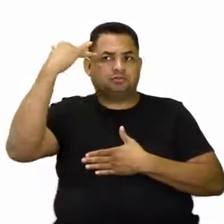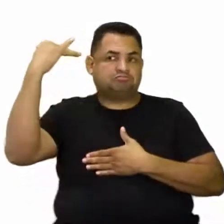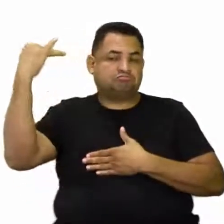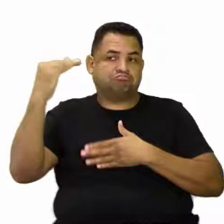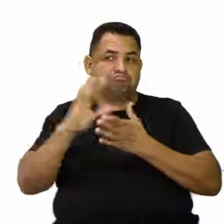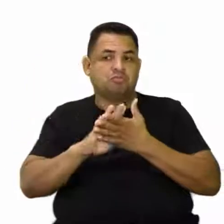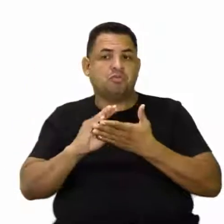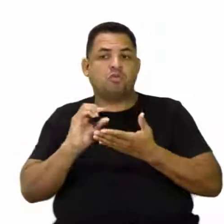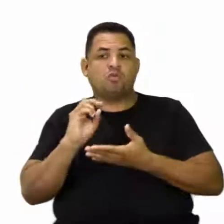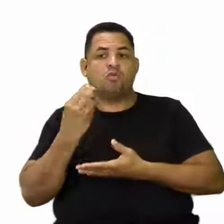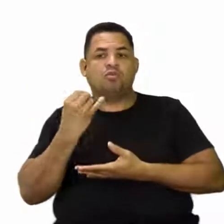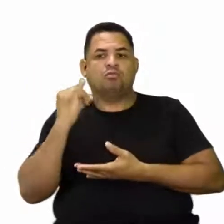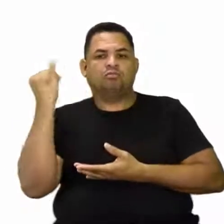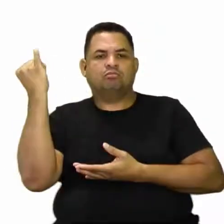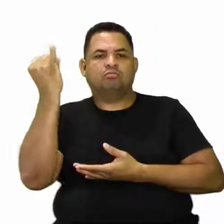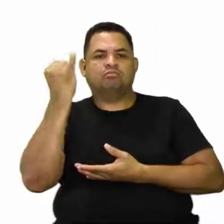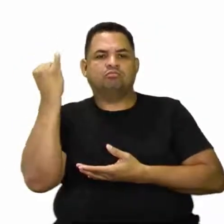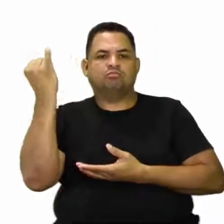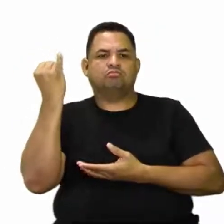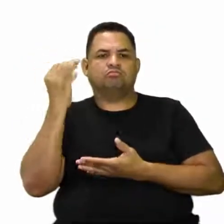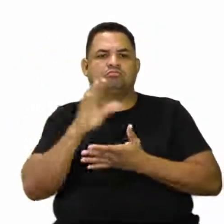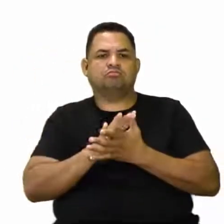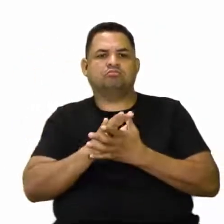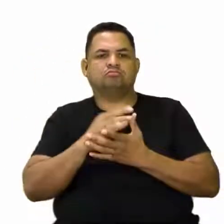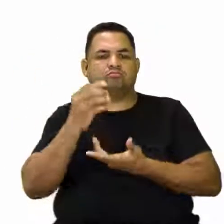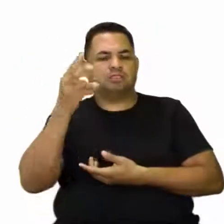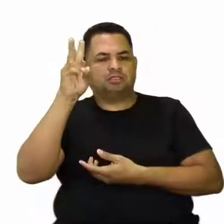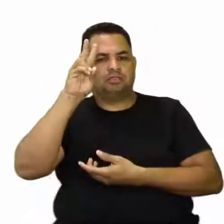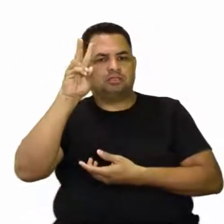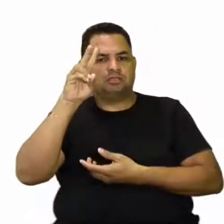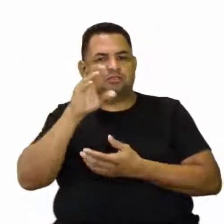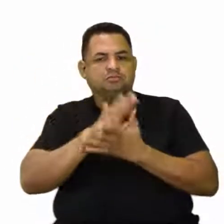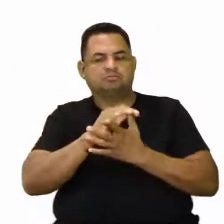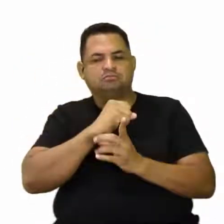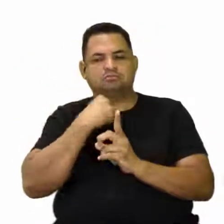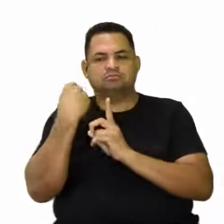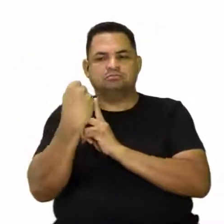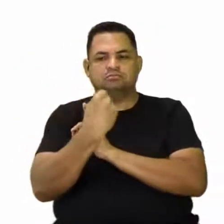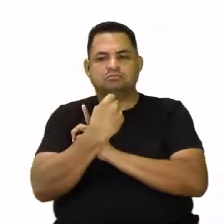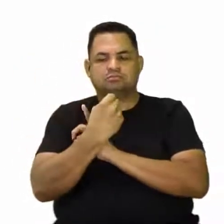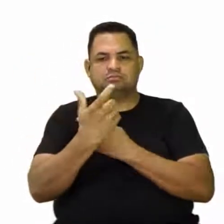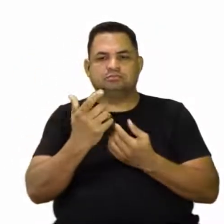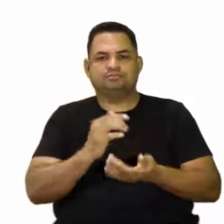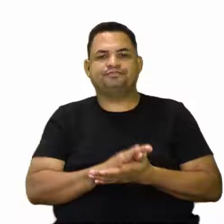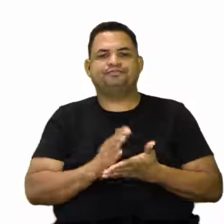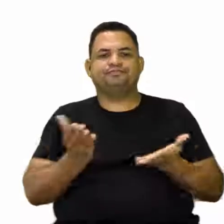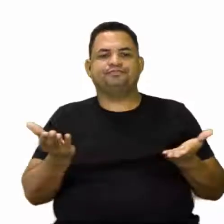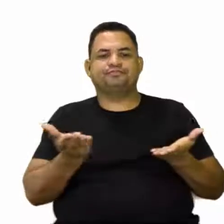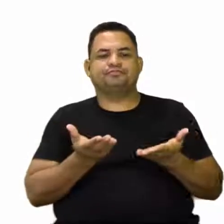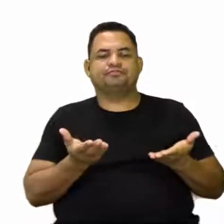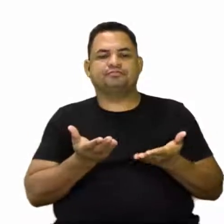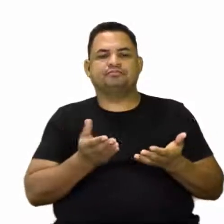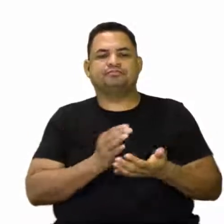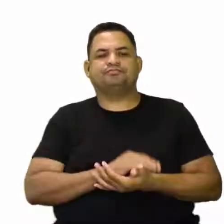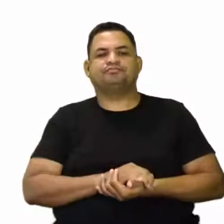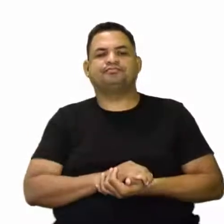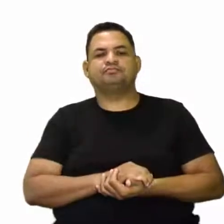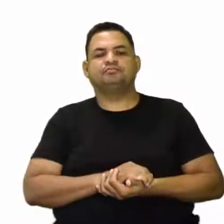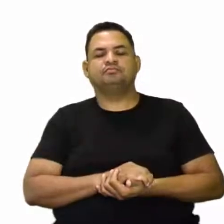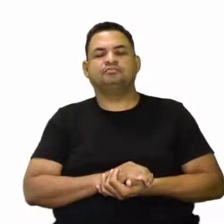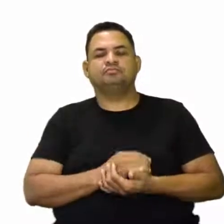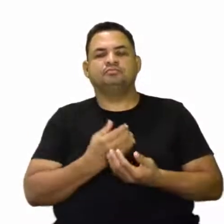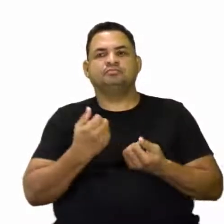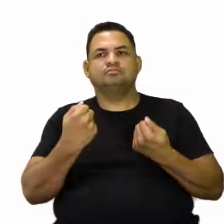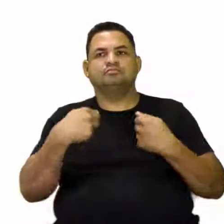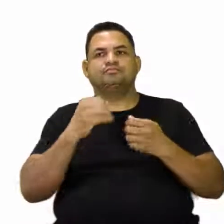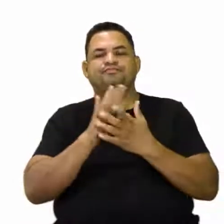ou importantes, tanto para a história quanto para a sociedade. E hoje, nos dias atuais, a gente pode